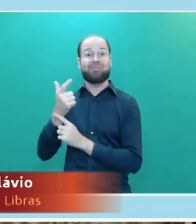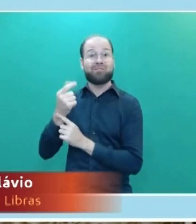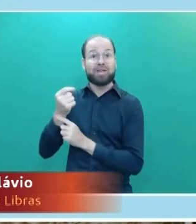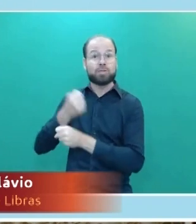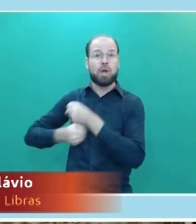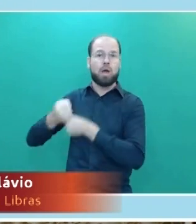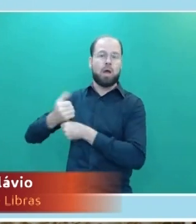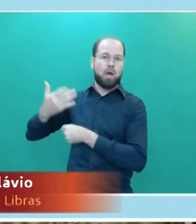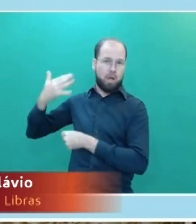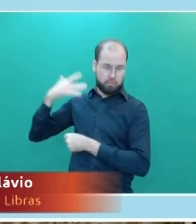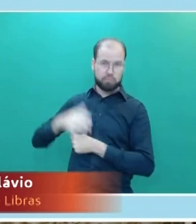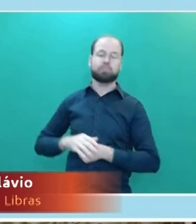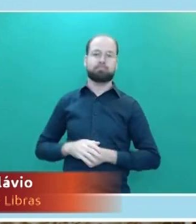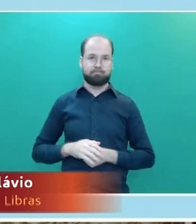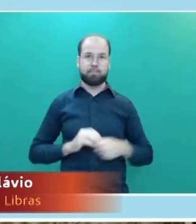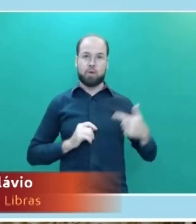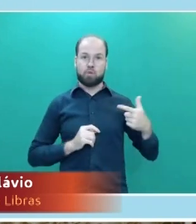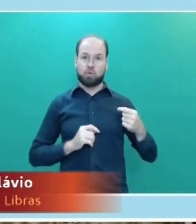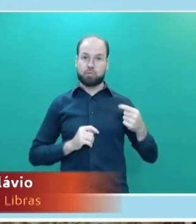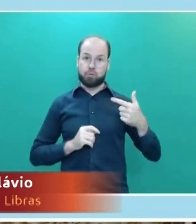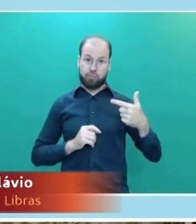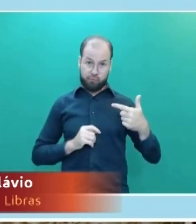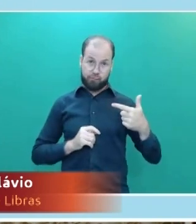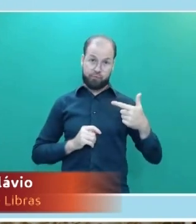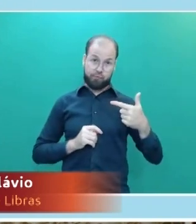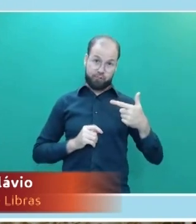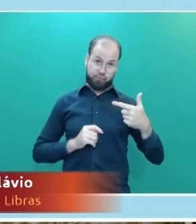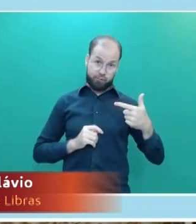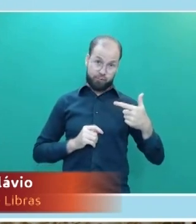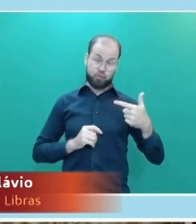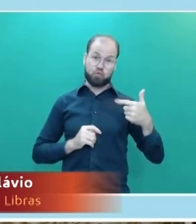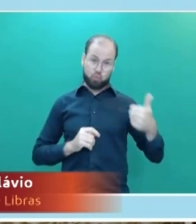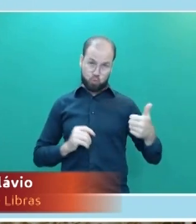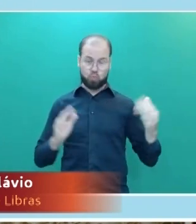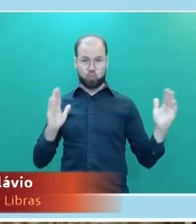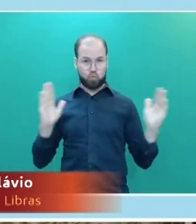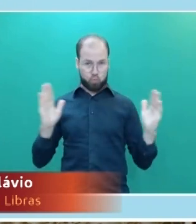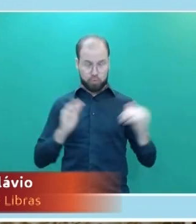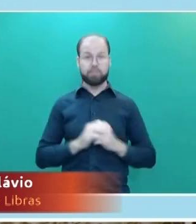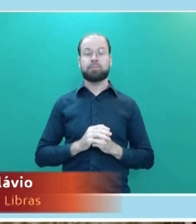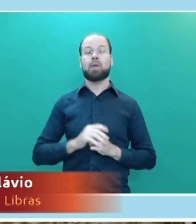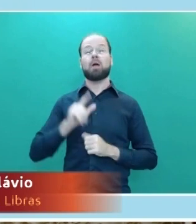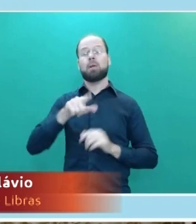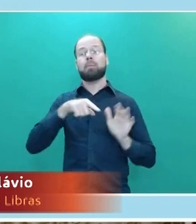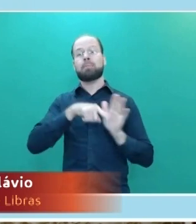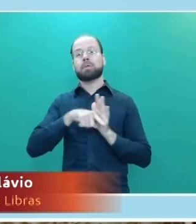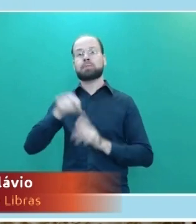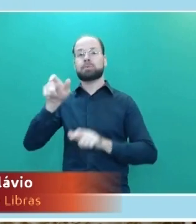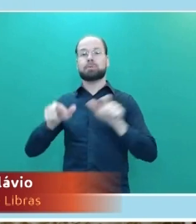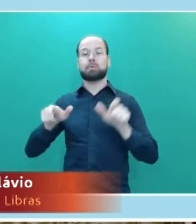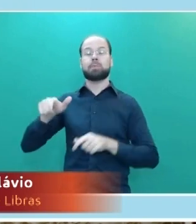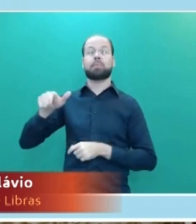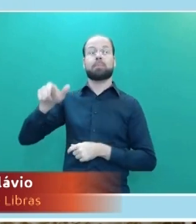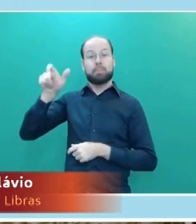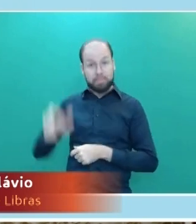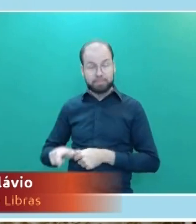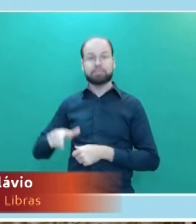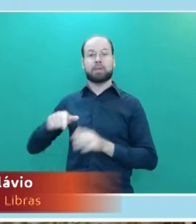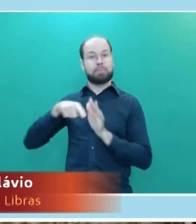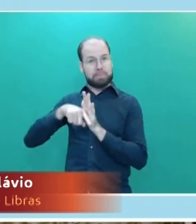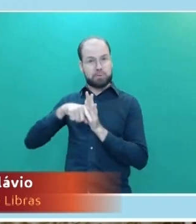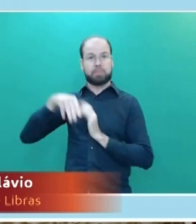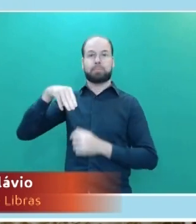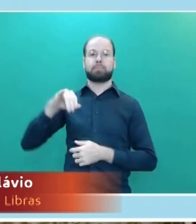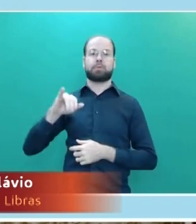2001 e 2021. Isso segundo o levantamento feito pela pesquisadora Michele Prado, que faz parte, né,